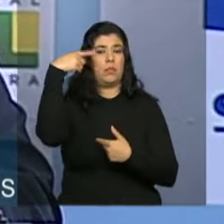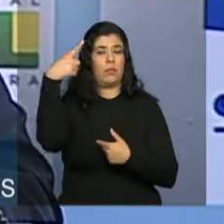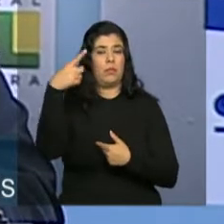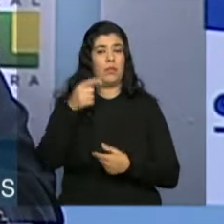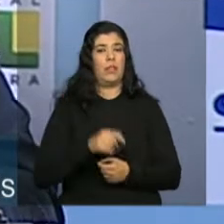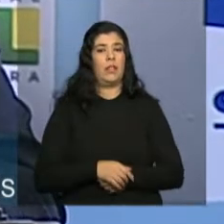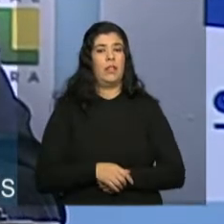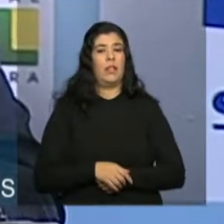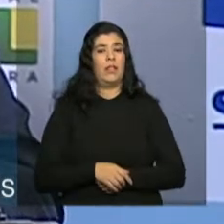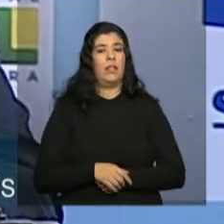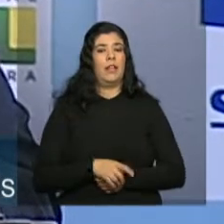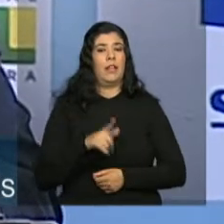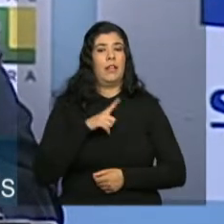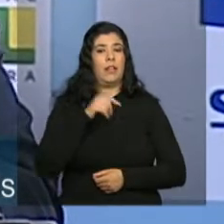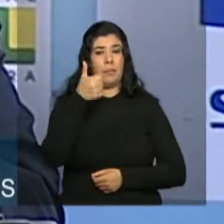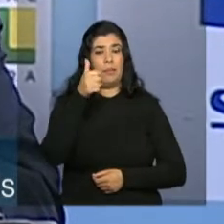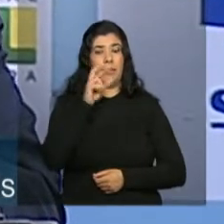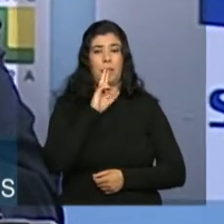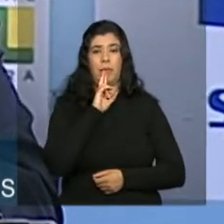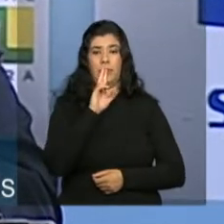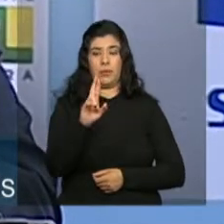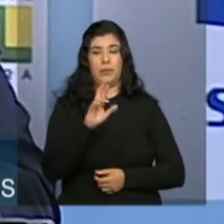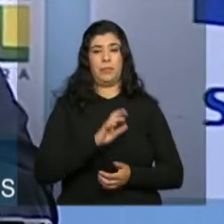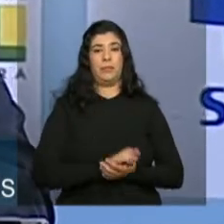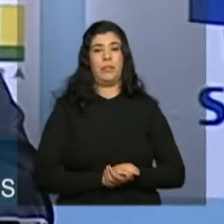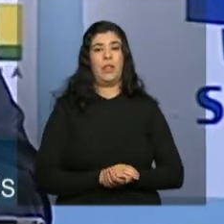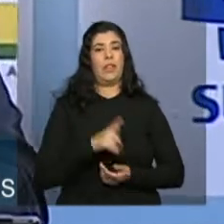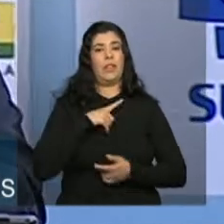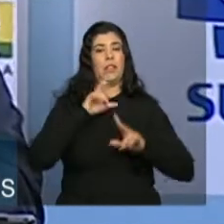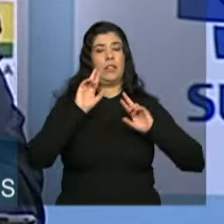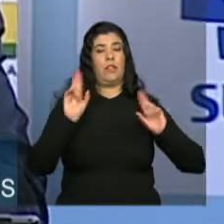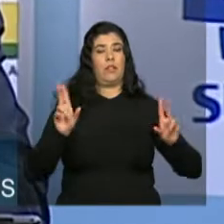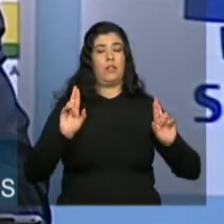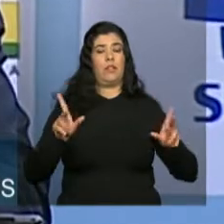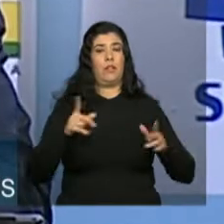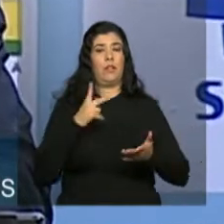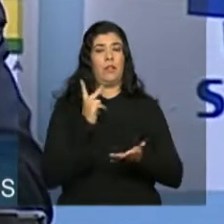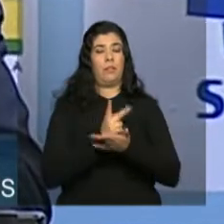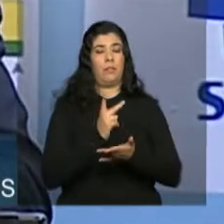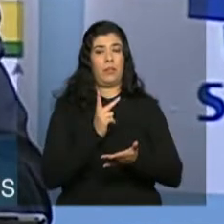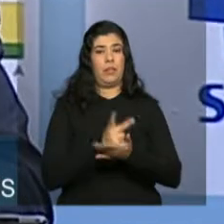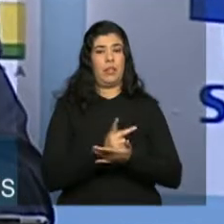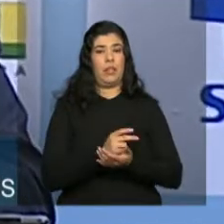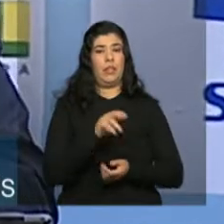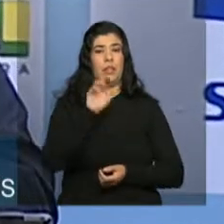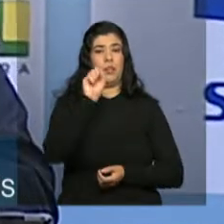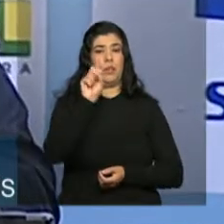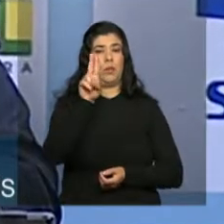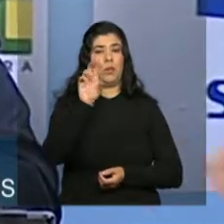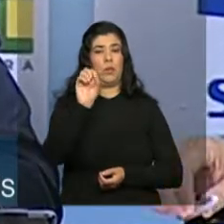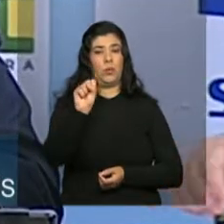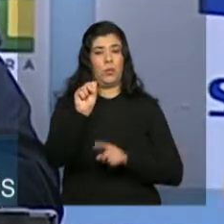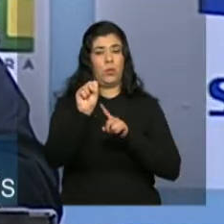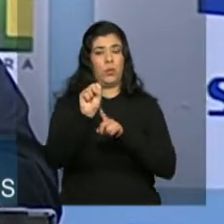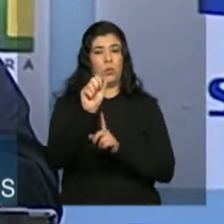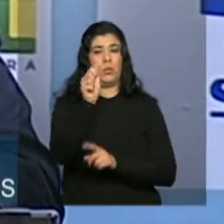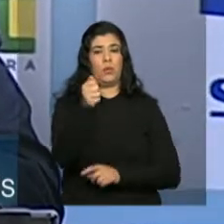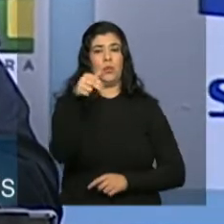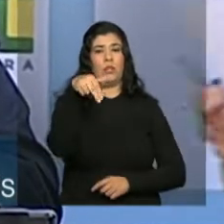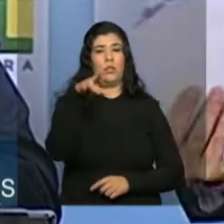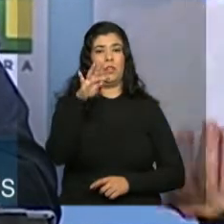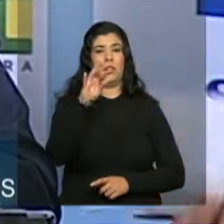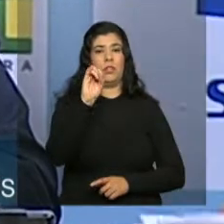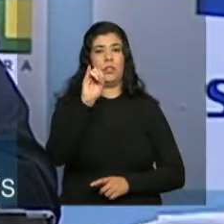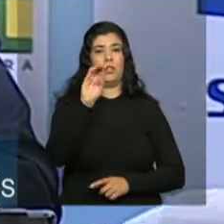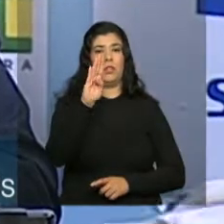na primeira vez Pergunta assim leva em conta essa essa diferenciação Porque mesmo numa quando a gente tava na fim dentro de biot que a gente tá falando